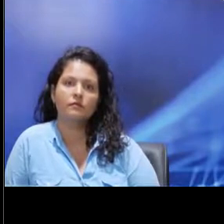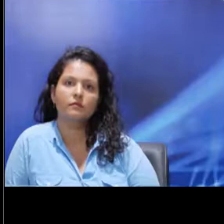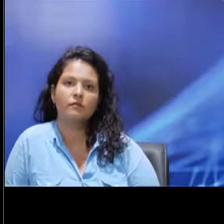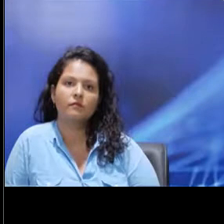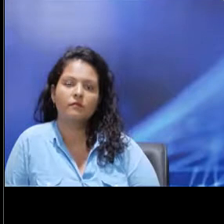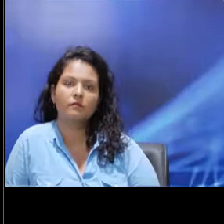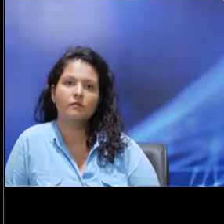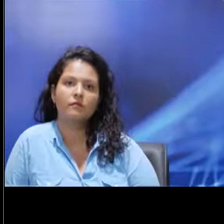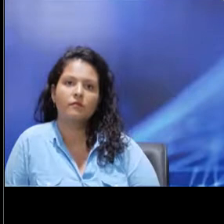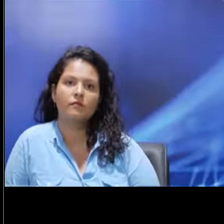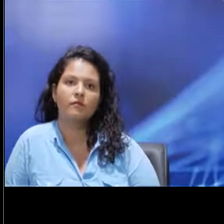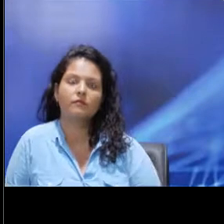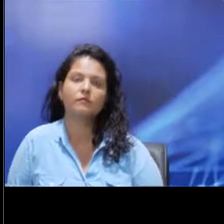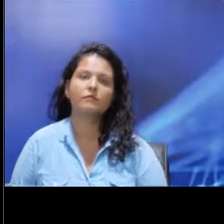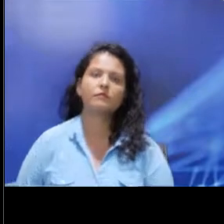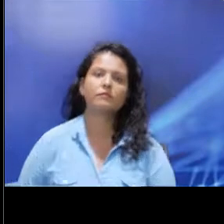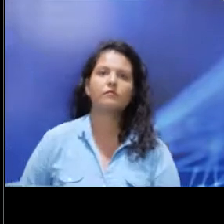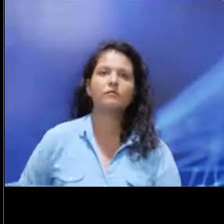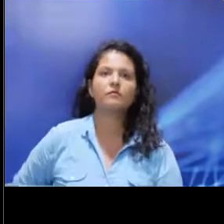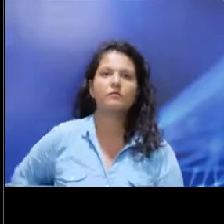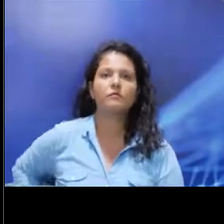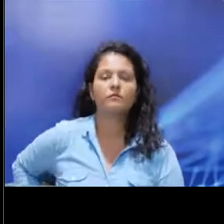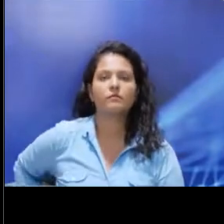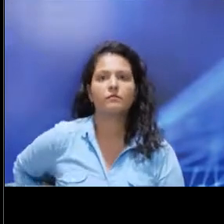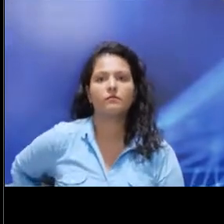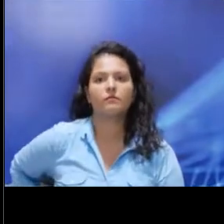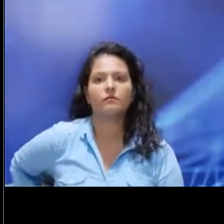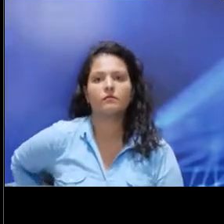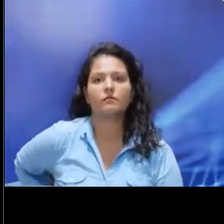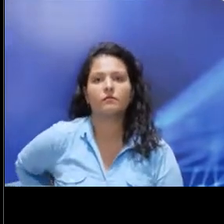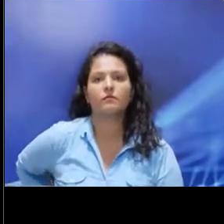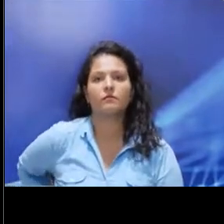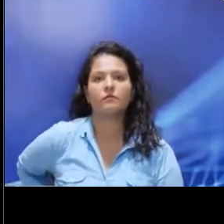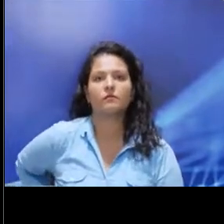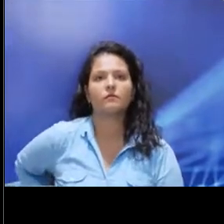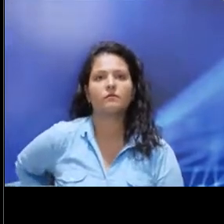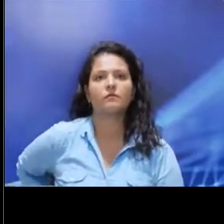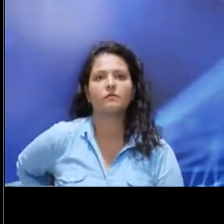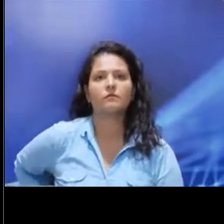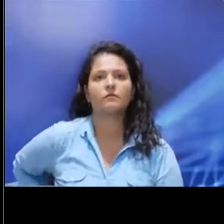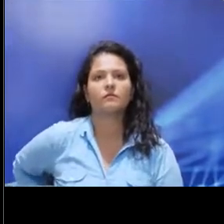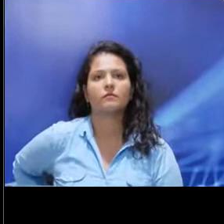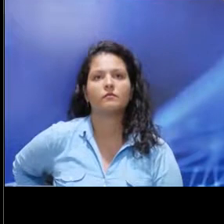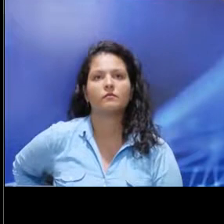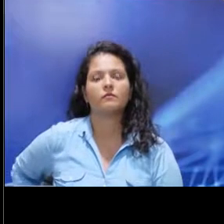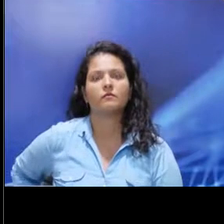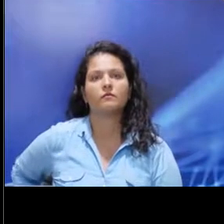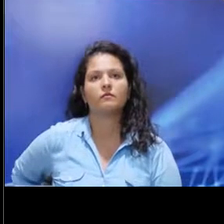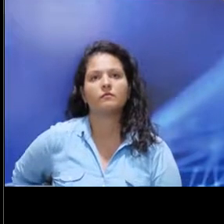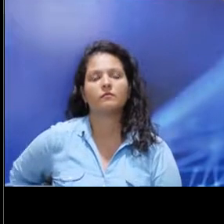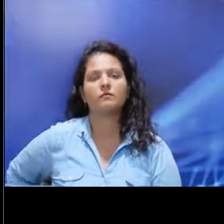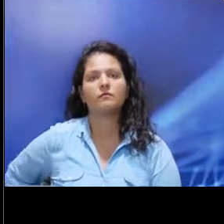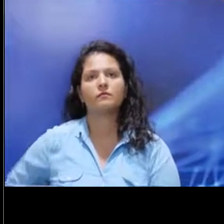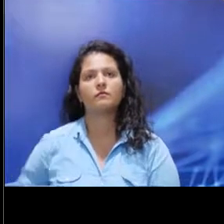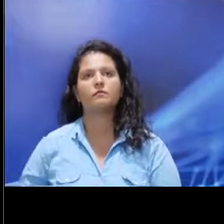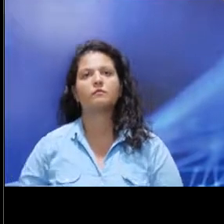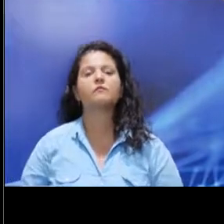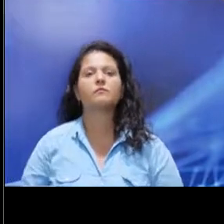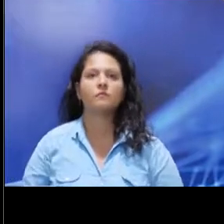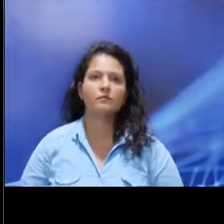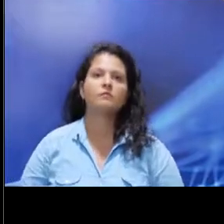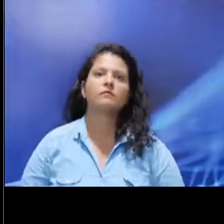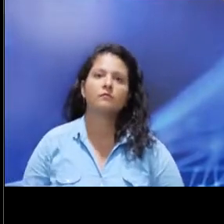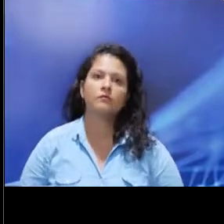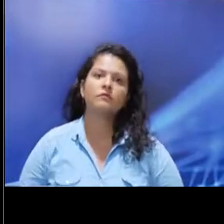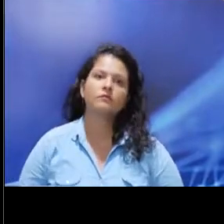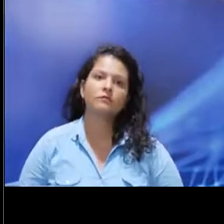silo, eu estou colocando um micro-organismo que foi selecionado geneticamente para ajudar no processo de fermentação. Né? E